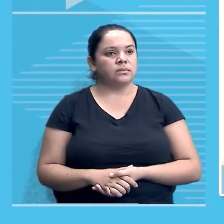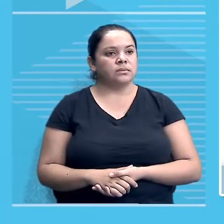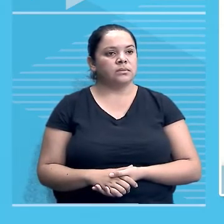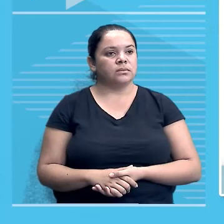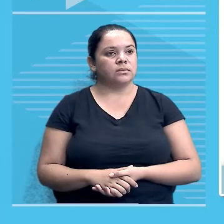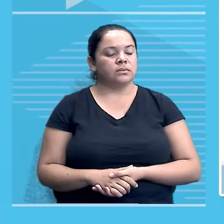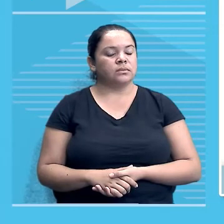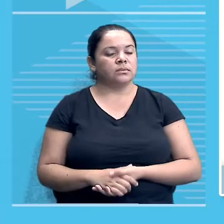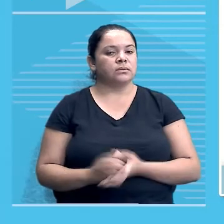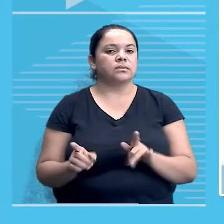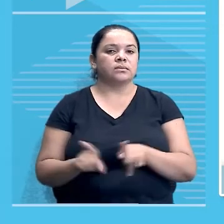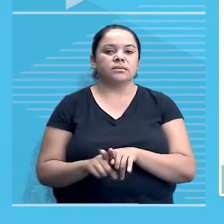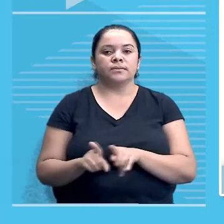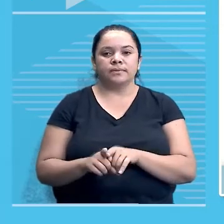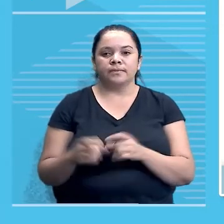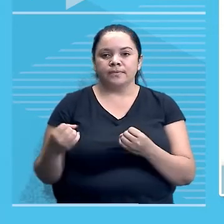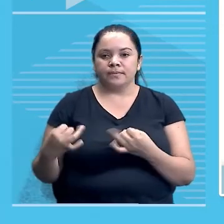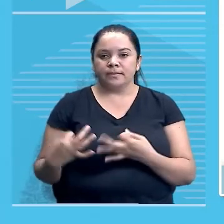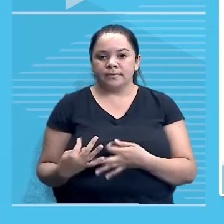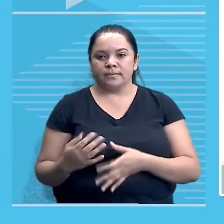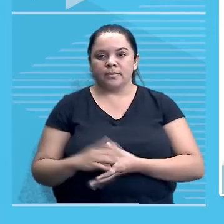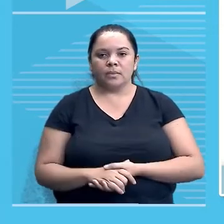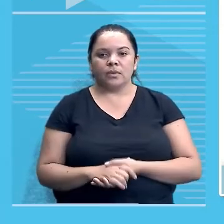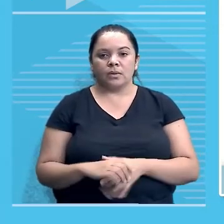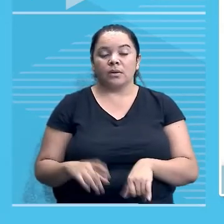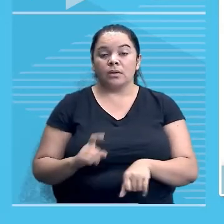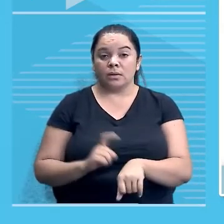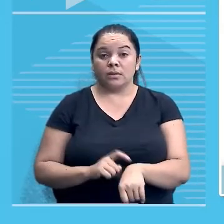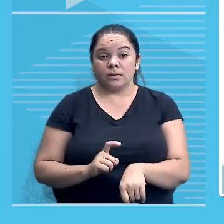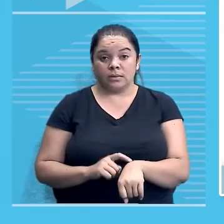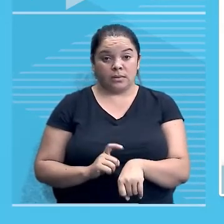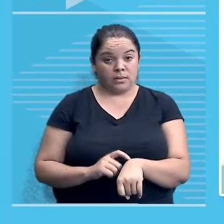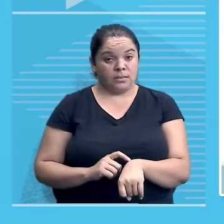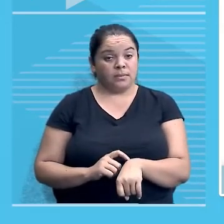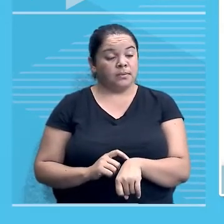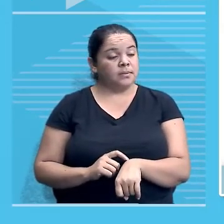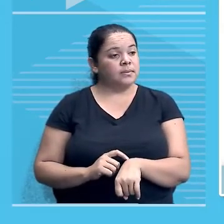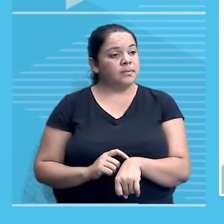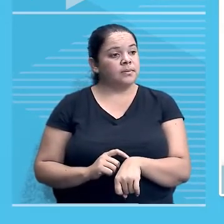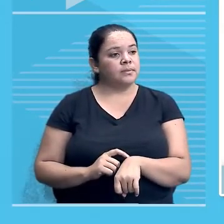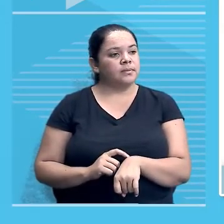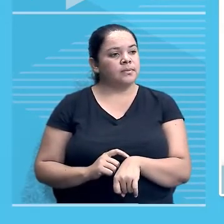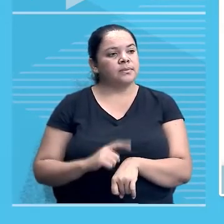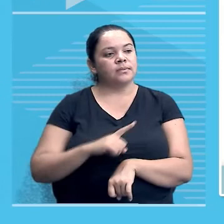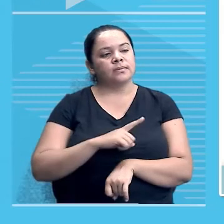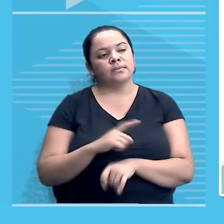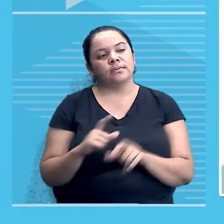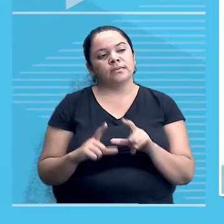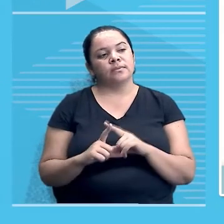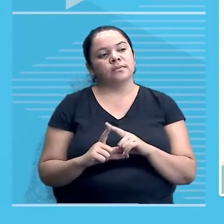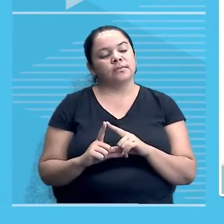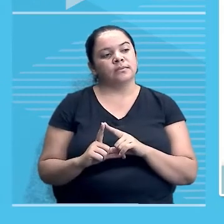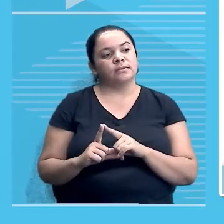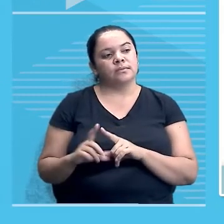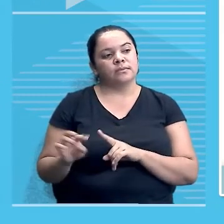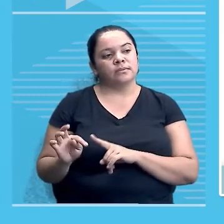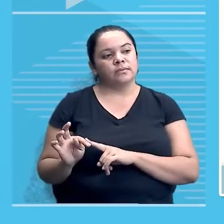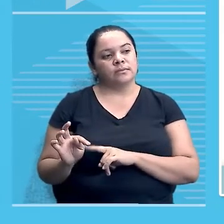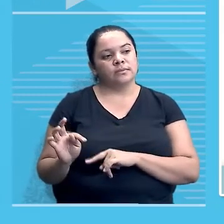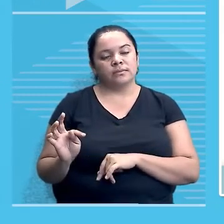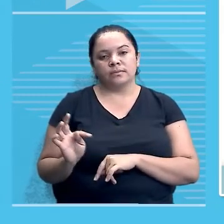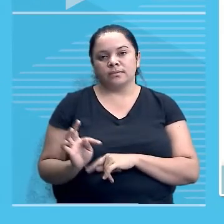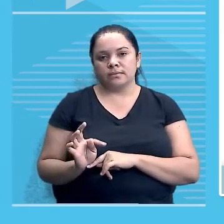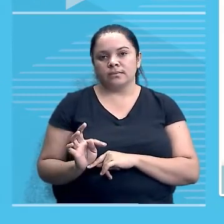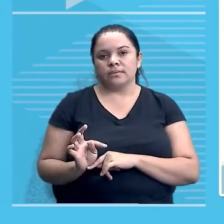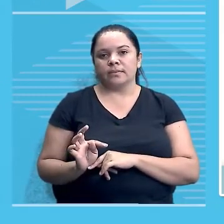E ele falou também que o tempo, olha só, esse delta T aqui, ó, representa tempo, tanto